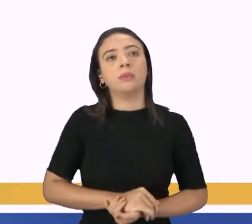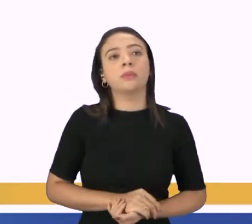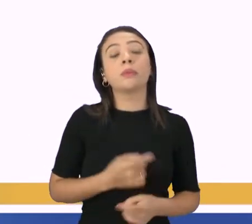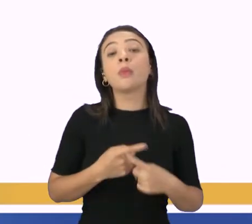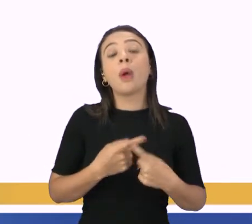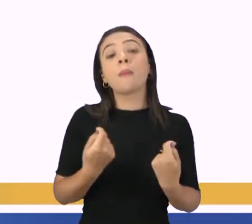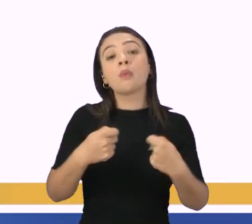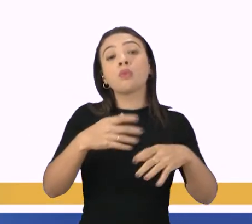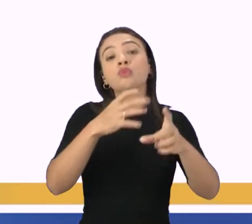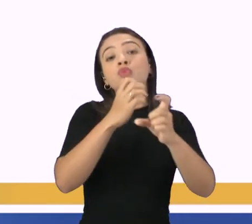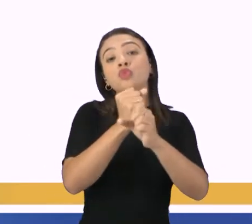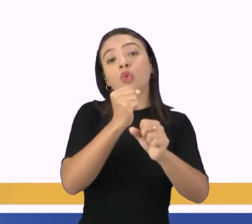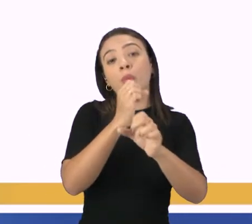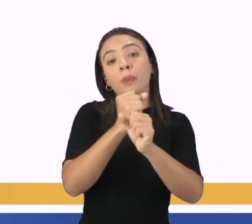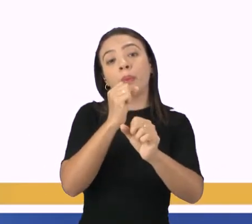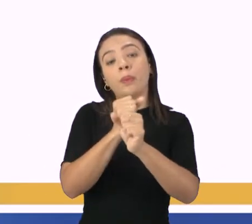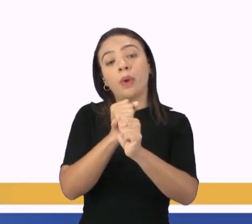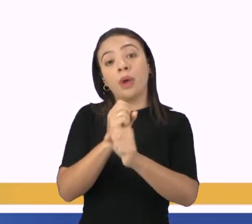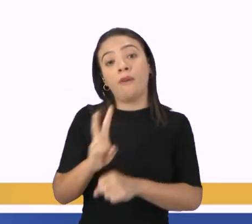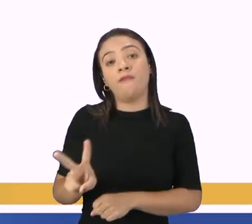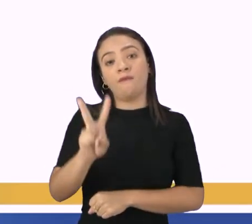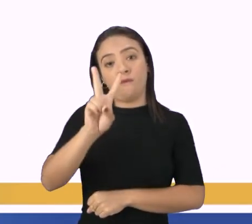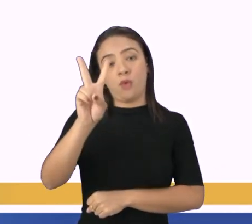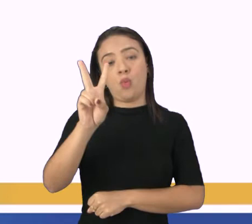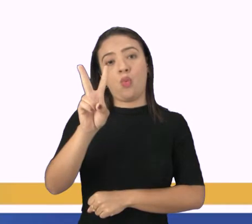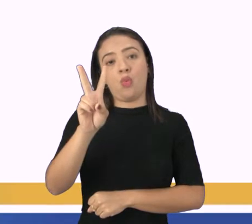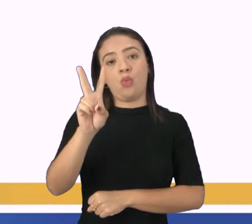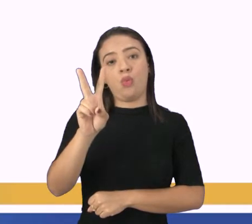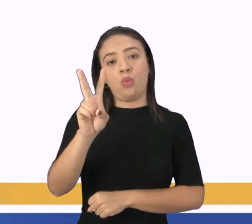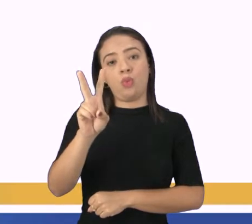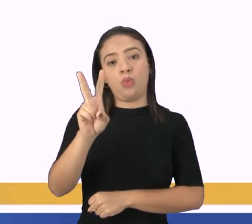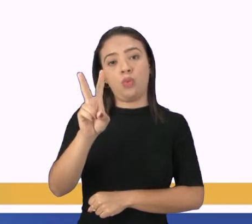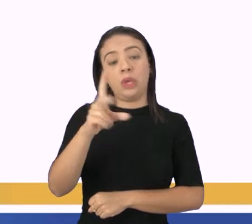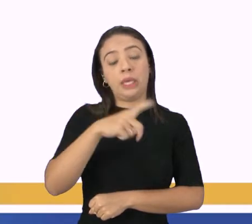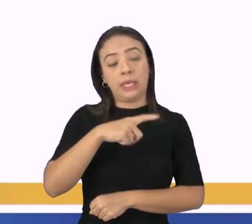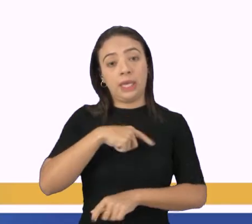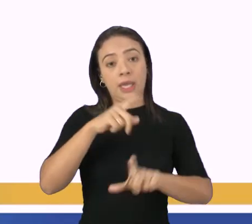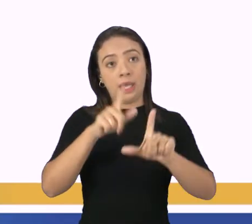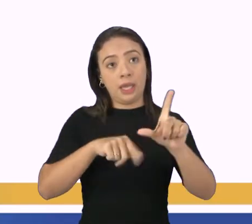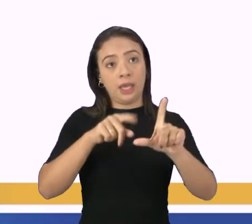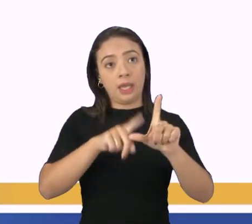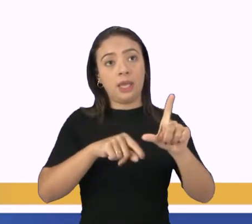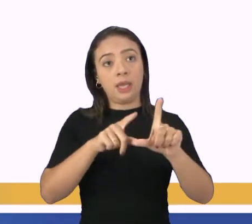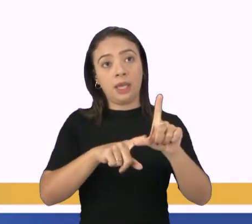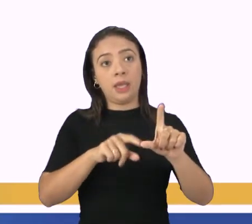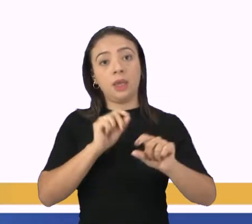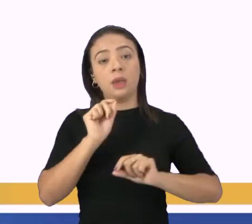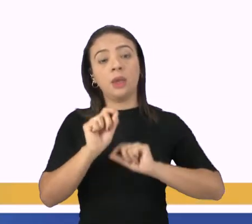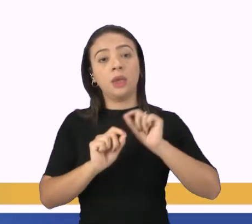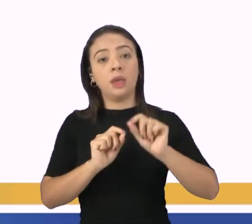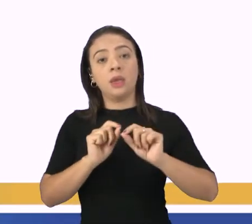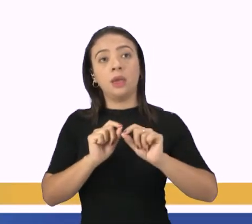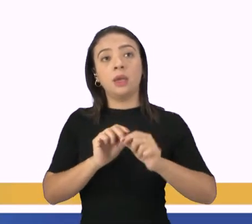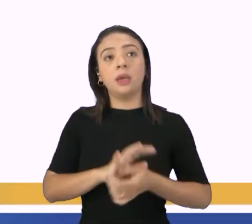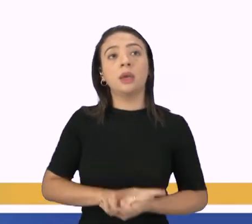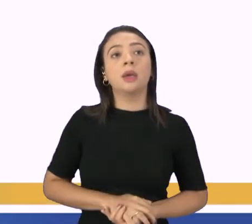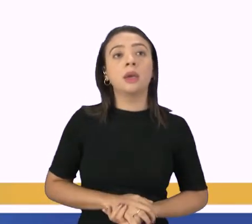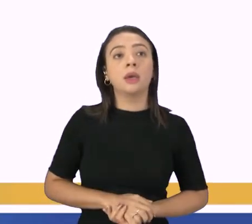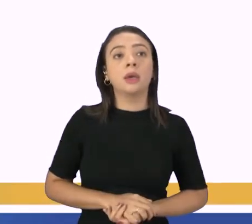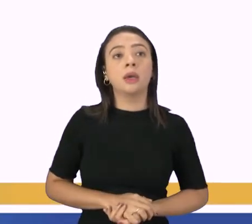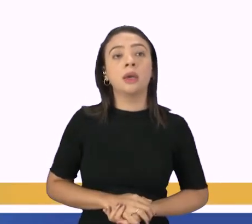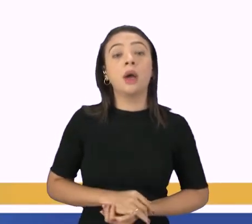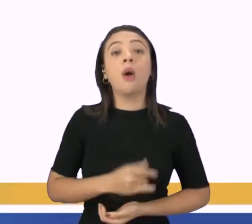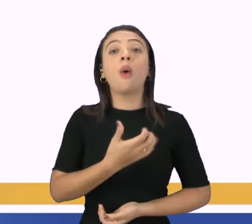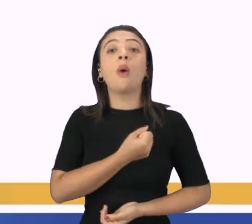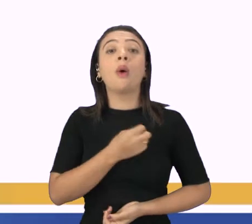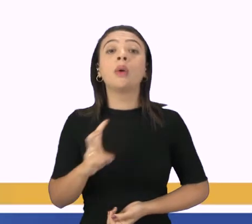posso somar valores algébricos, ou seja, valores que têm letra com valores que têm letra. E valores numéricos,